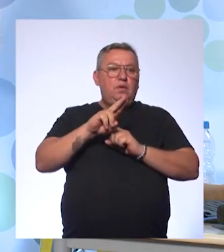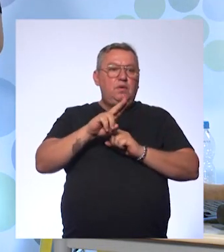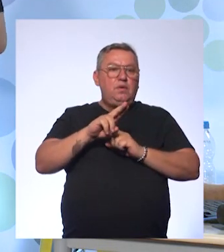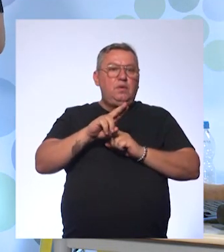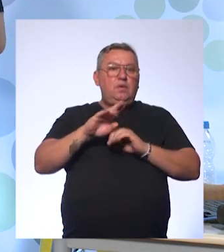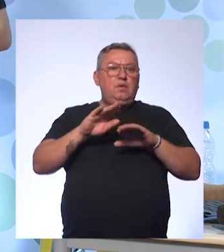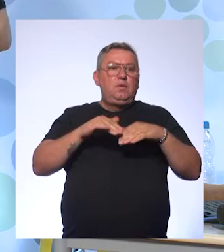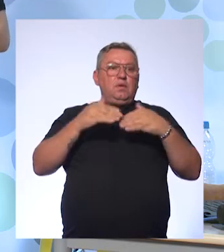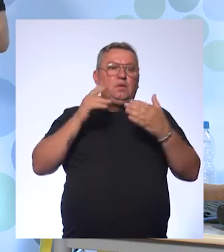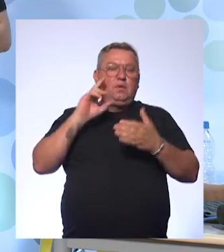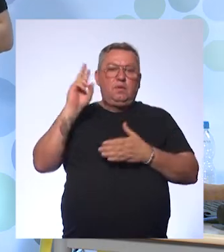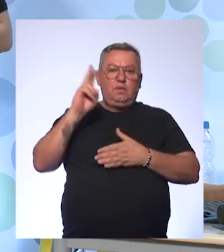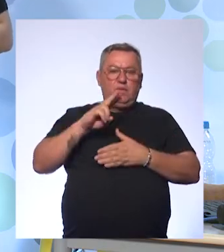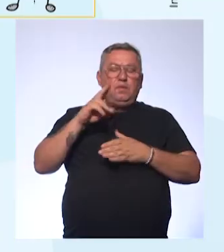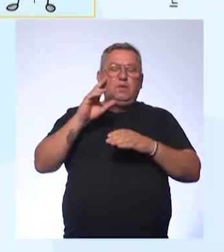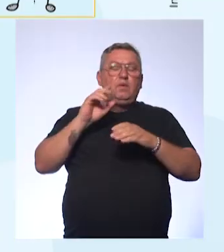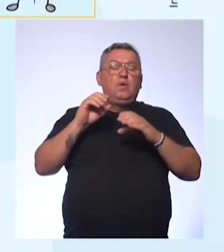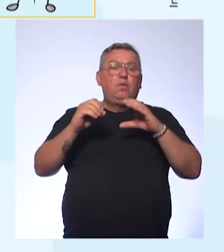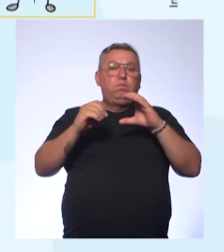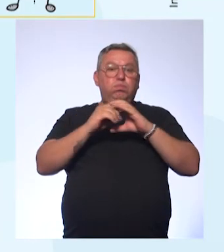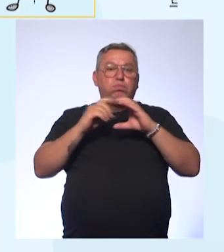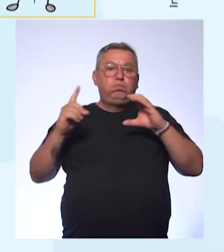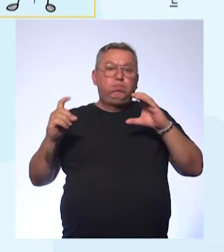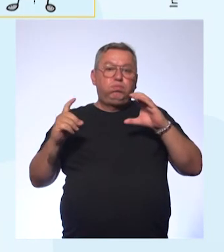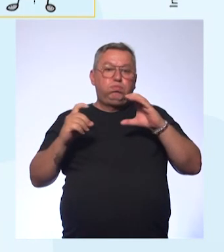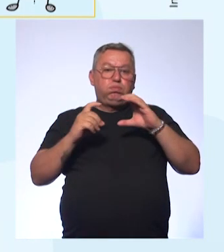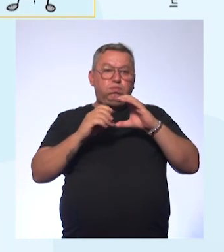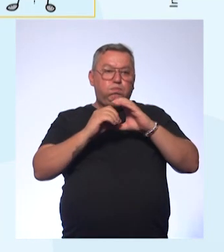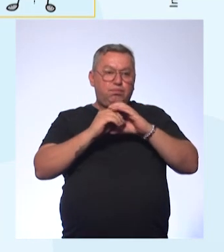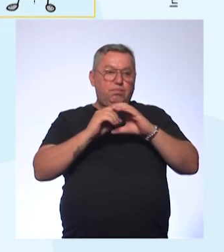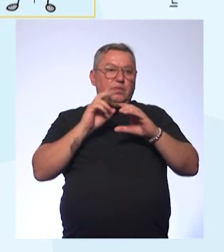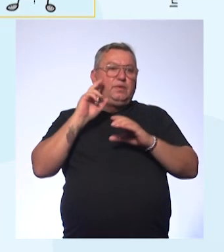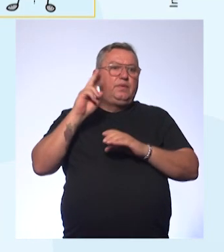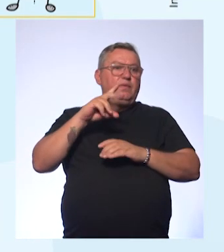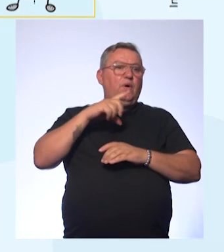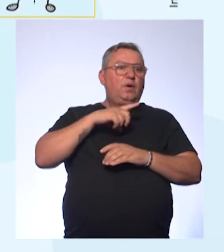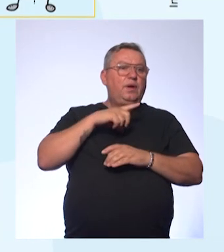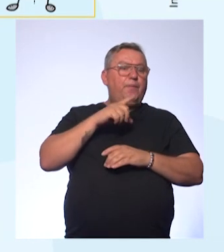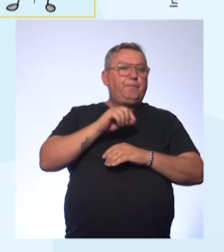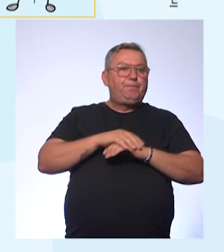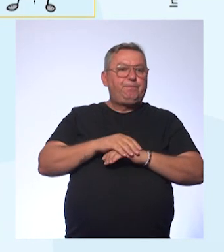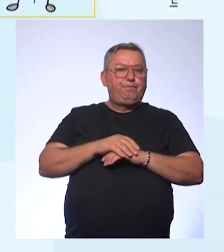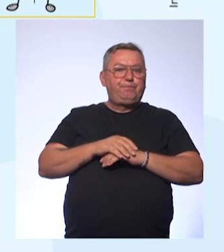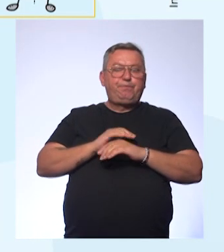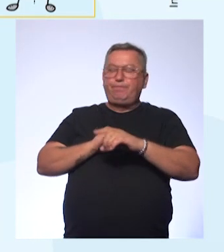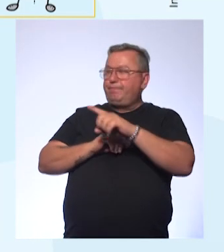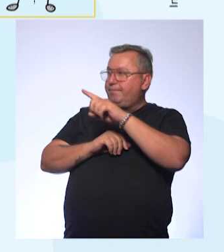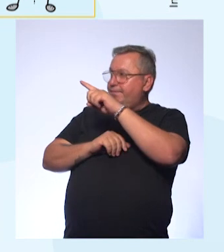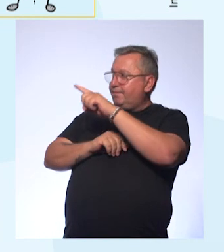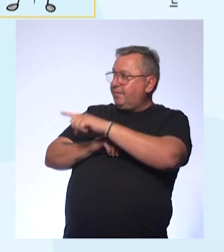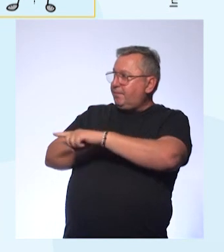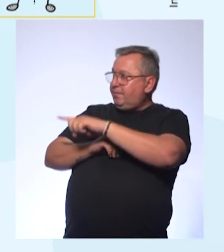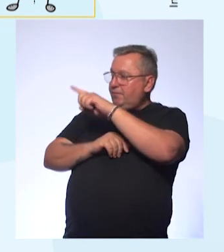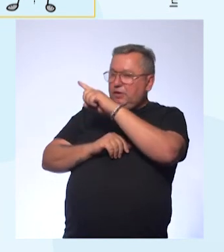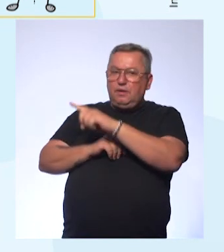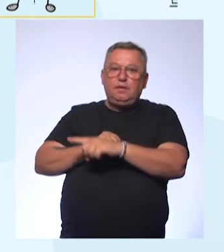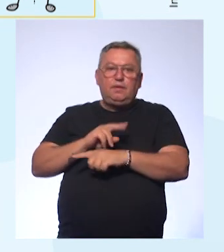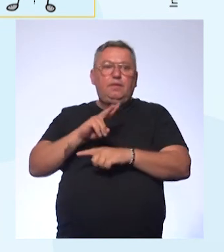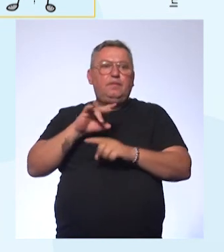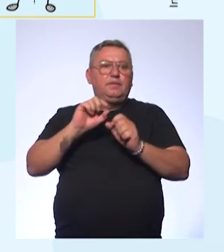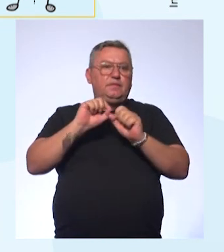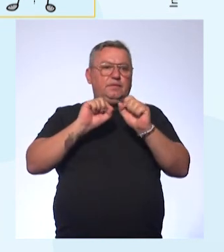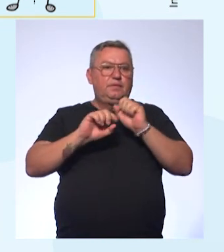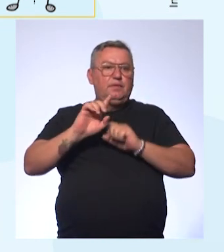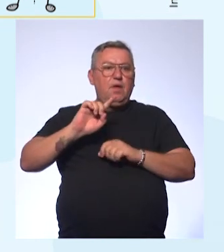os folhetos embrionários são utilizados. Então, aí a gente tem né, esses folhetos que eles vão se formando